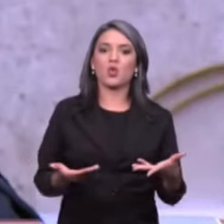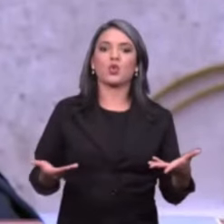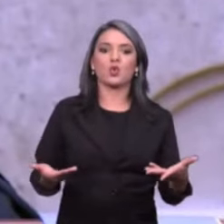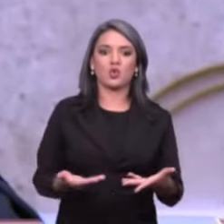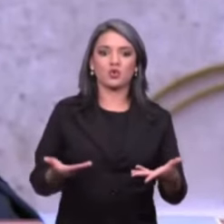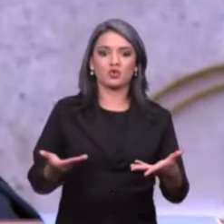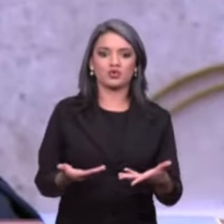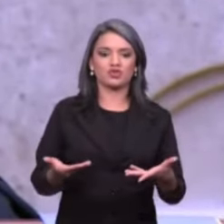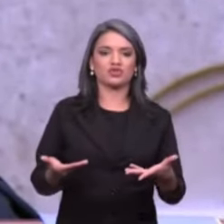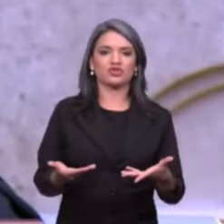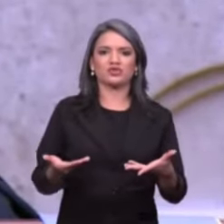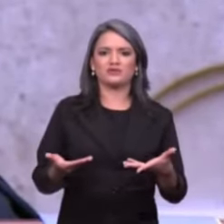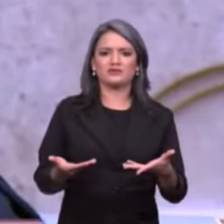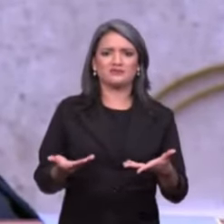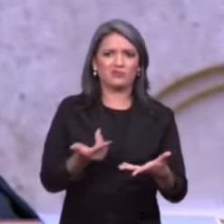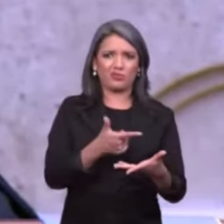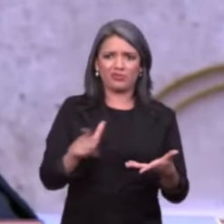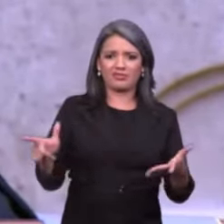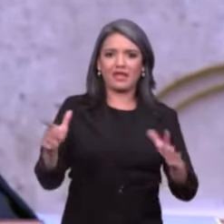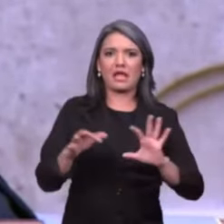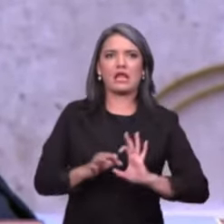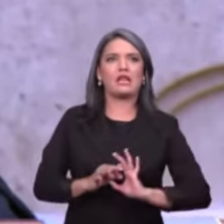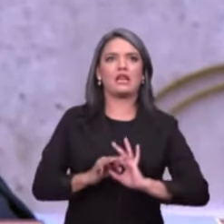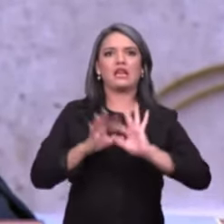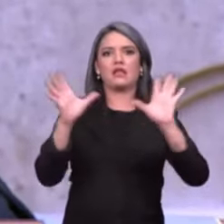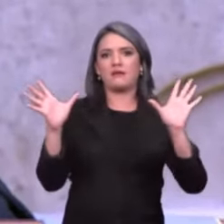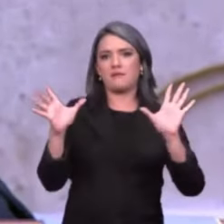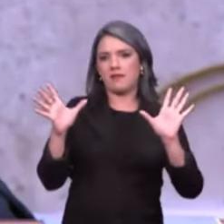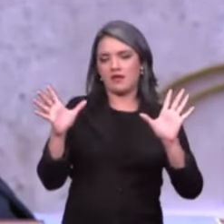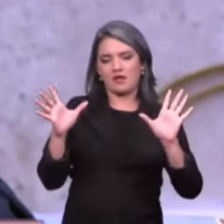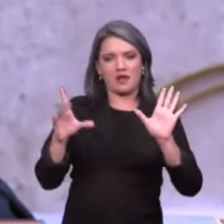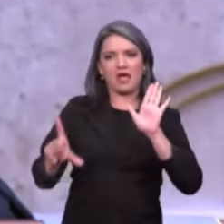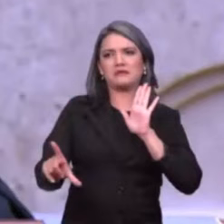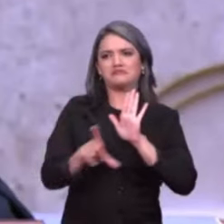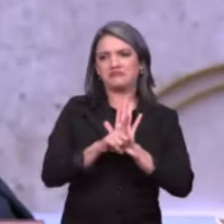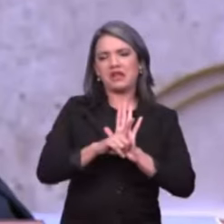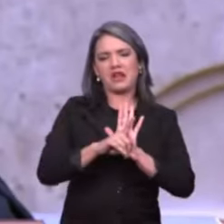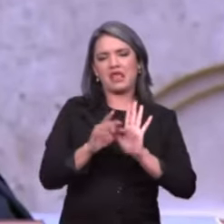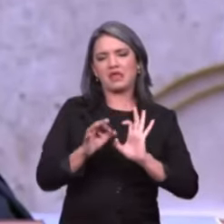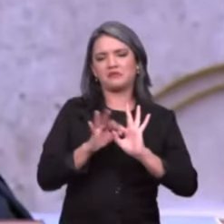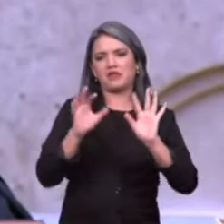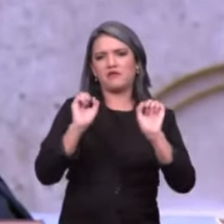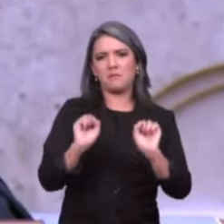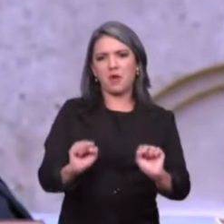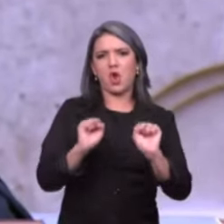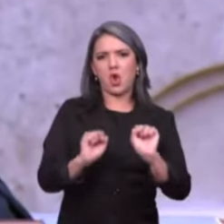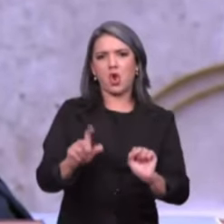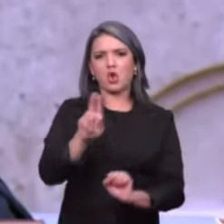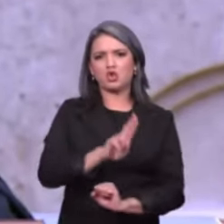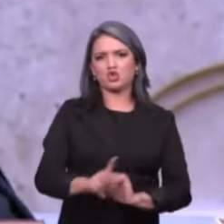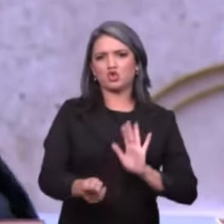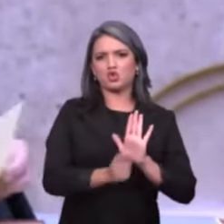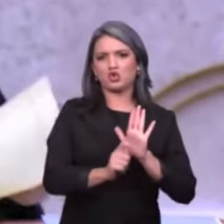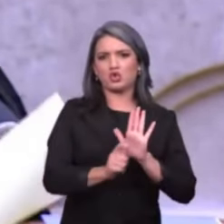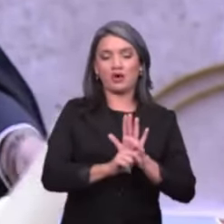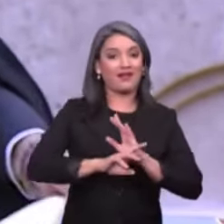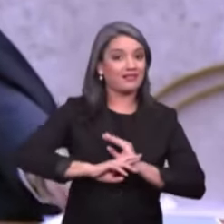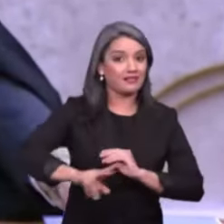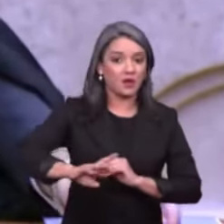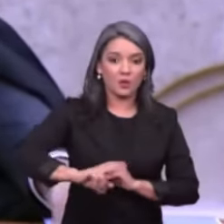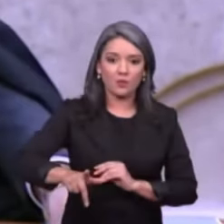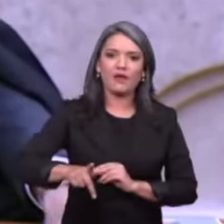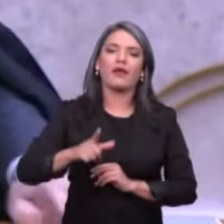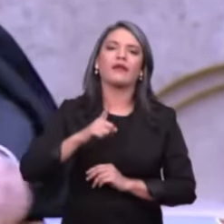Federal, minimamente, a questão da legalização de drogas. Essa é uma compreensão equivocada que